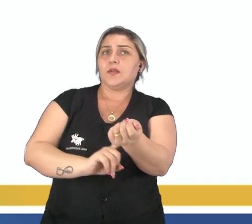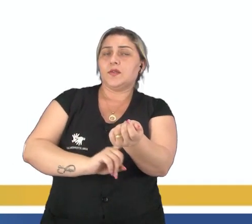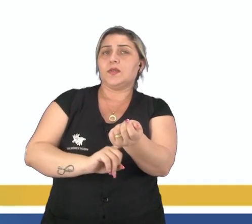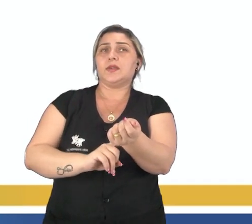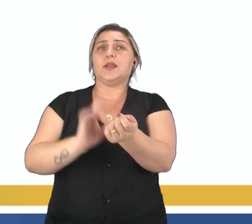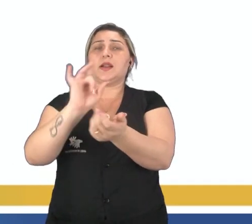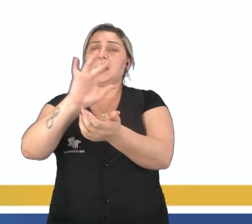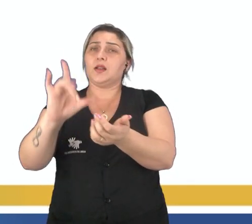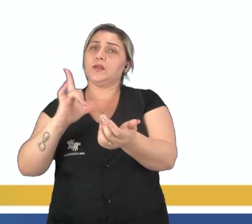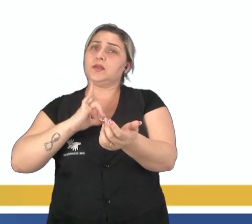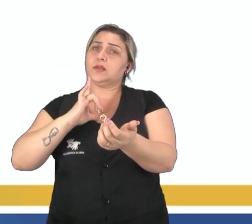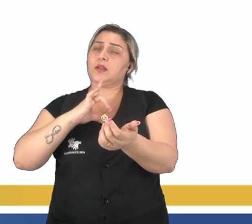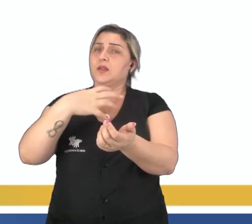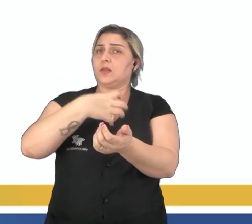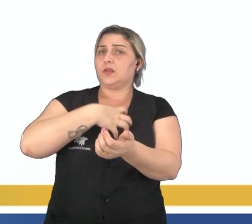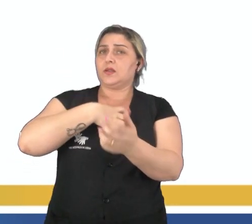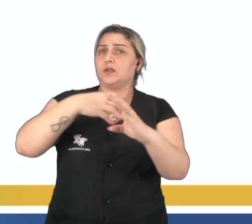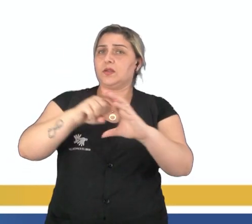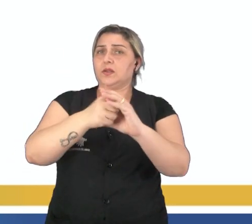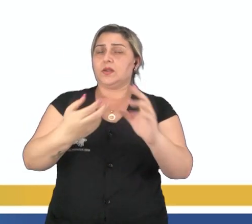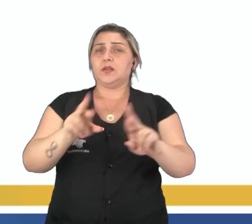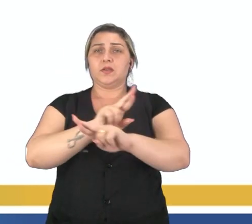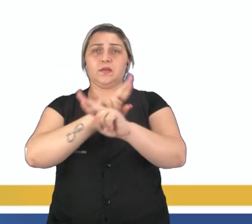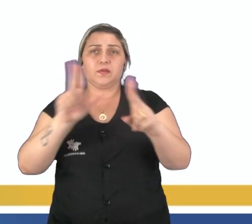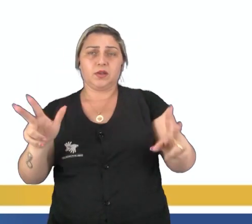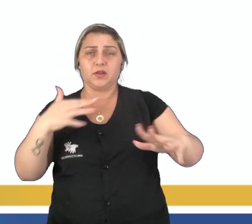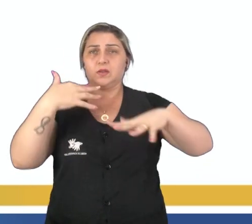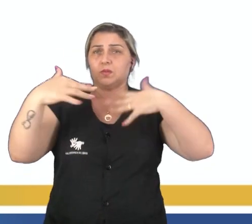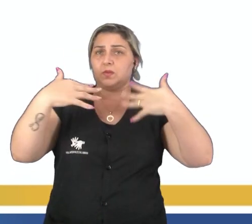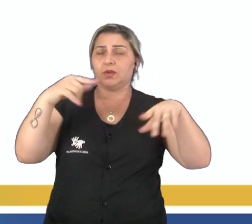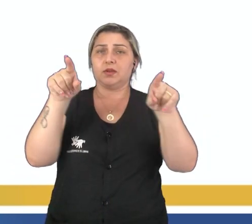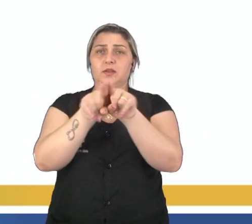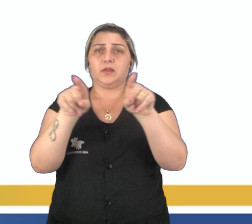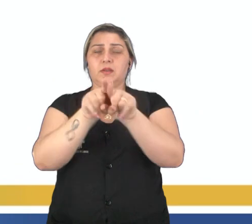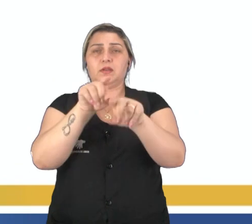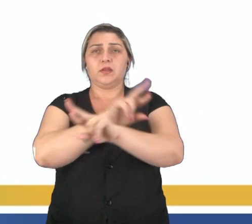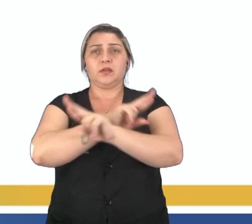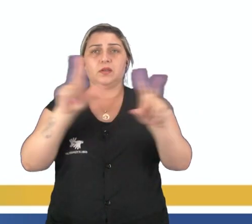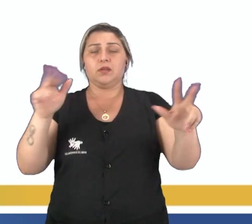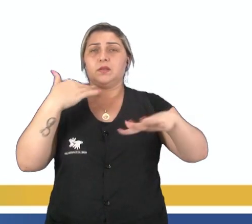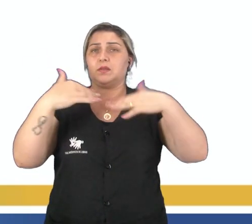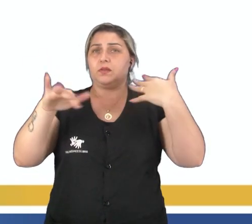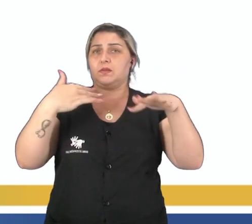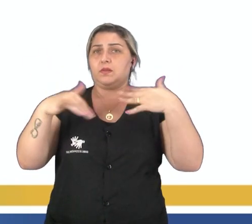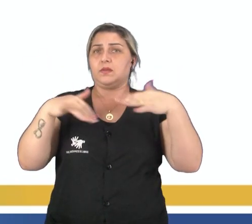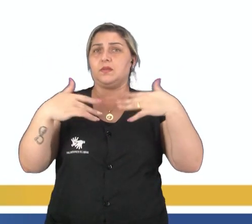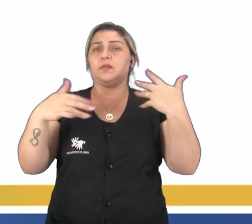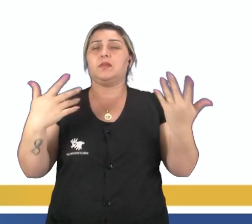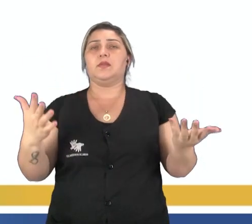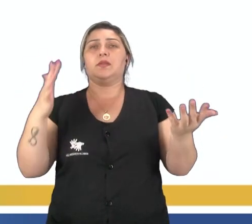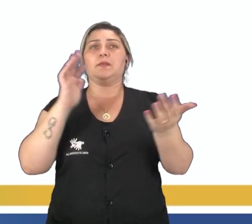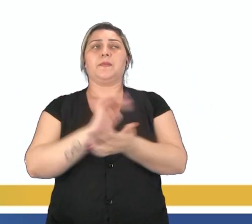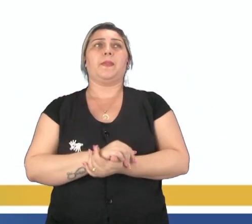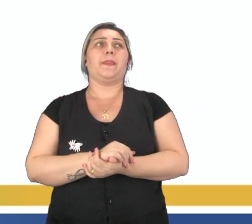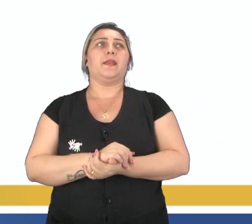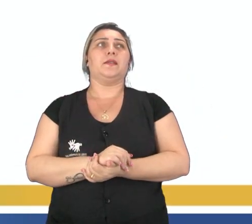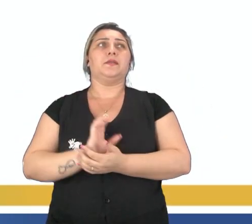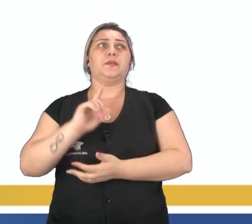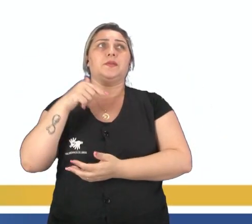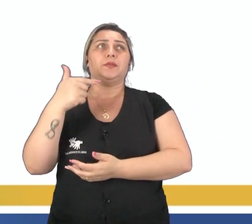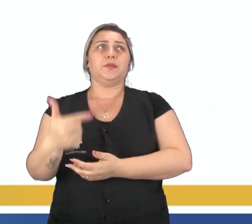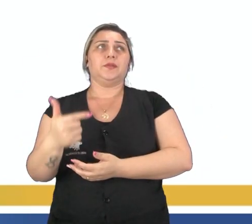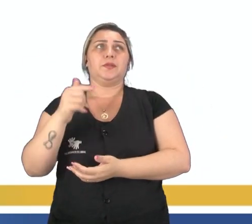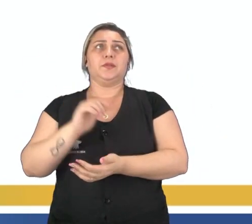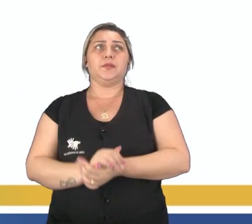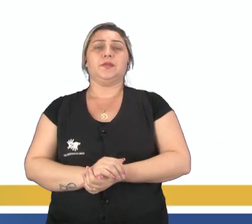um formato, e cada um vai ter um jeito de se movimentar também. Alguns têm a movimentação mais voluntária, né? E outros